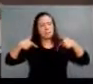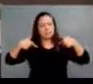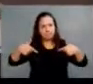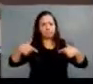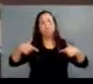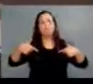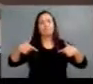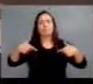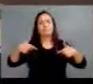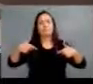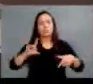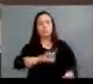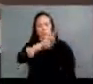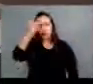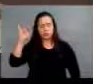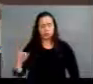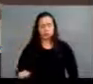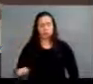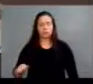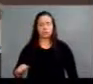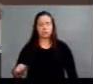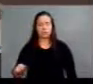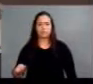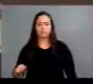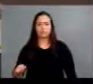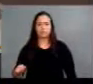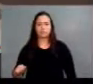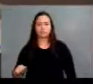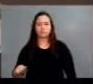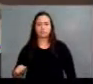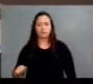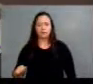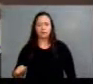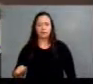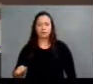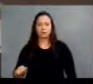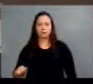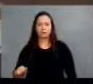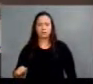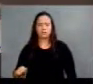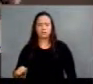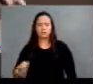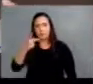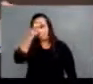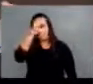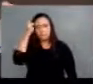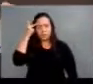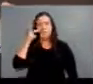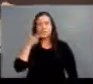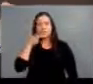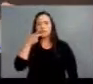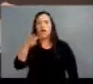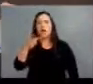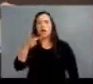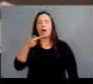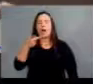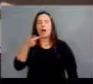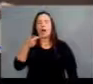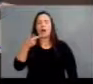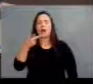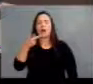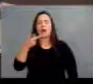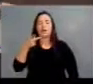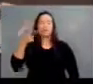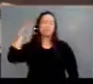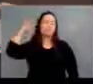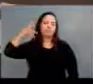acabam registrando em declarações, com palavras ao vento, o